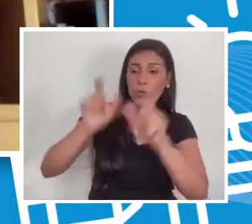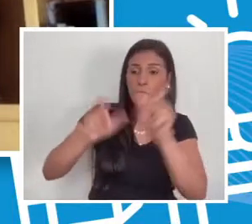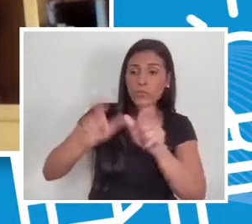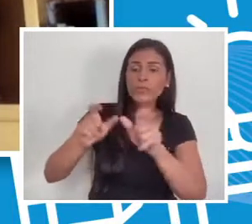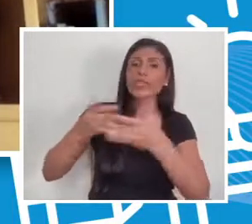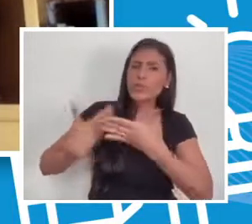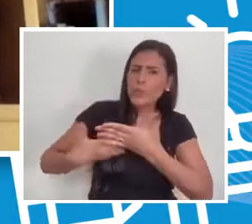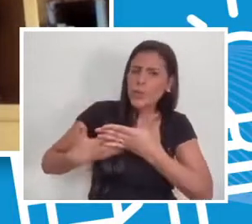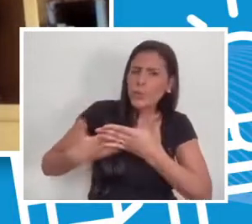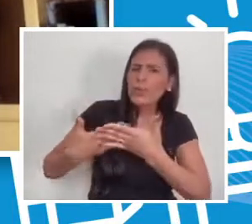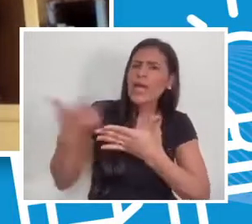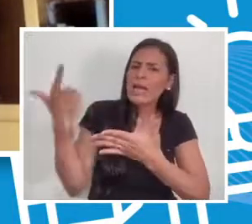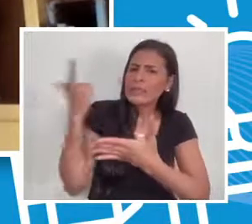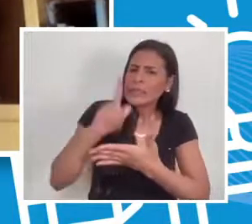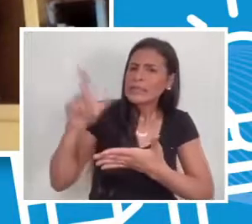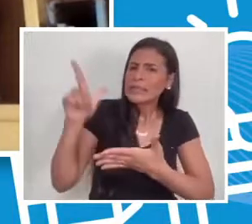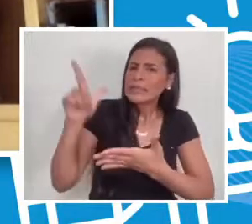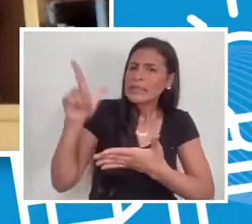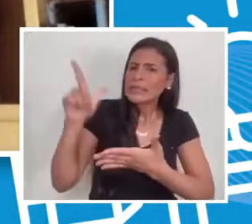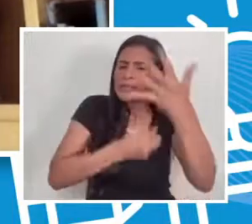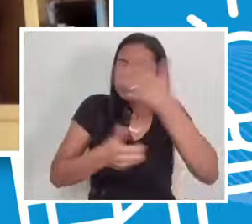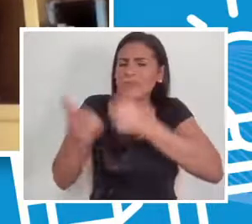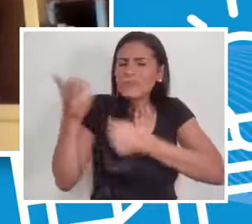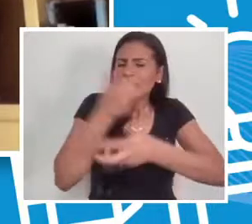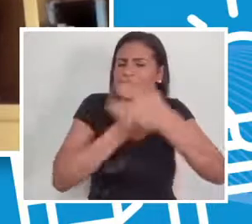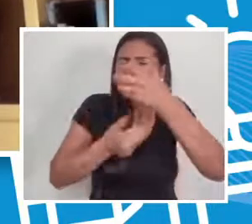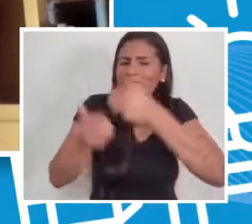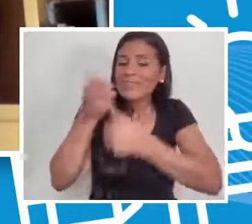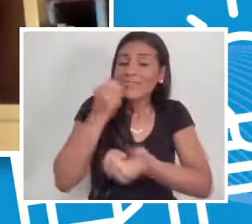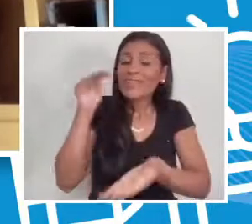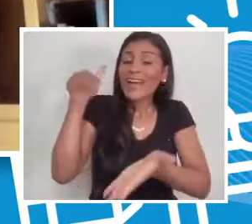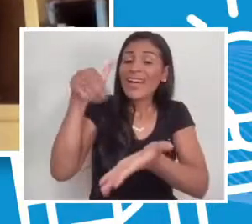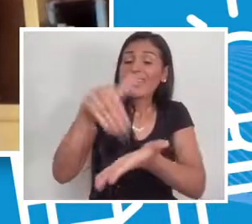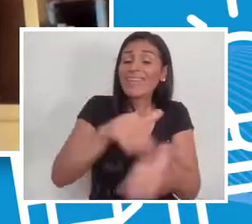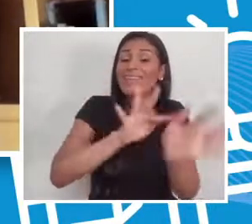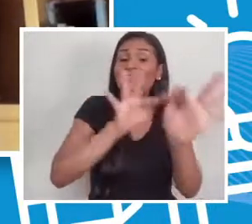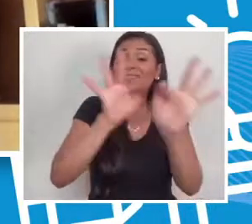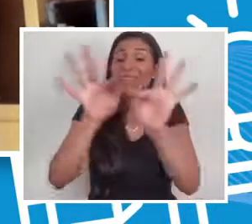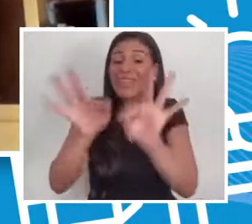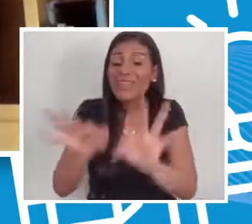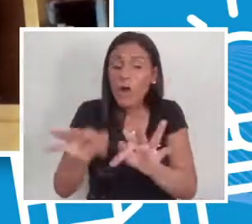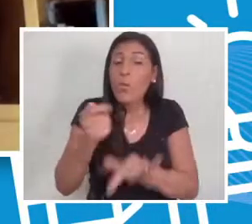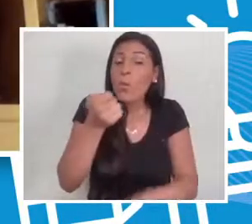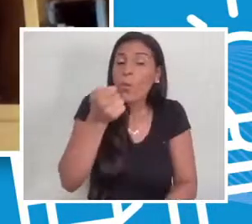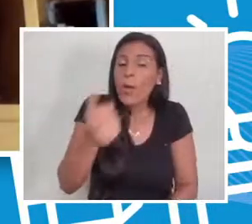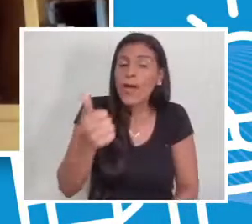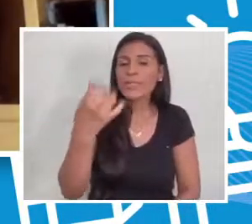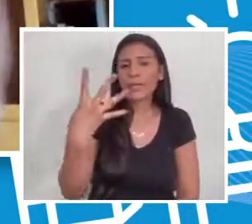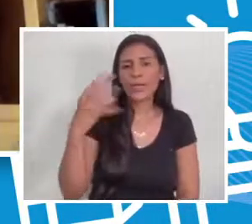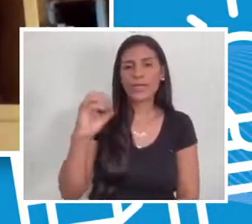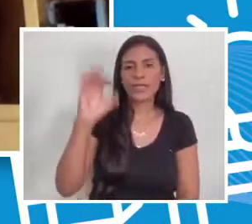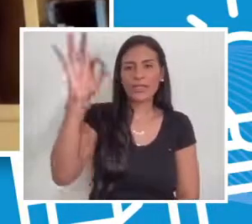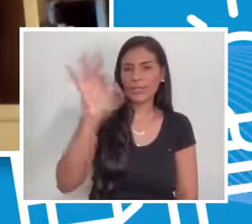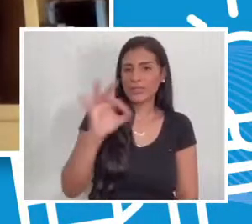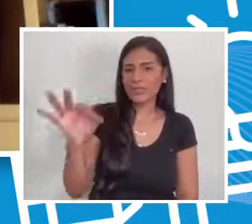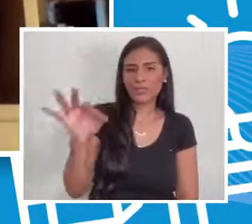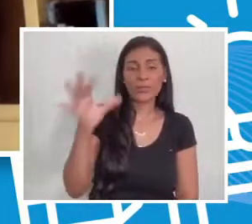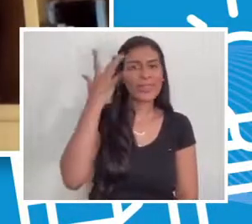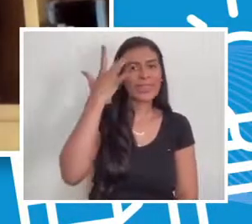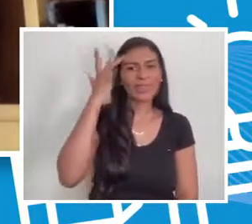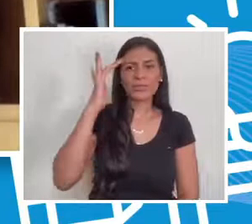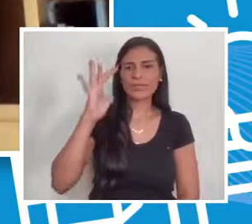quase 90% deles não sabe o que deveria saber, por exemplo, de matemática, e a